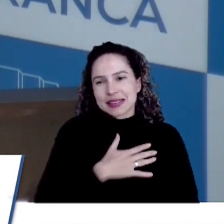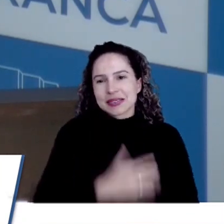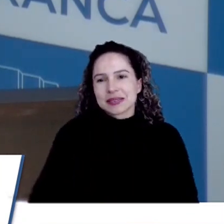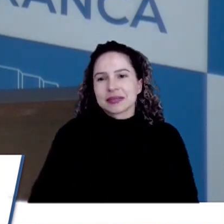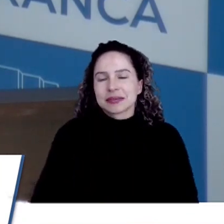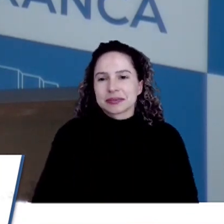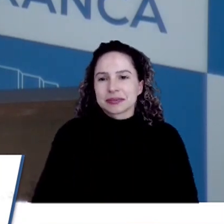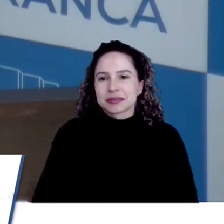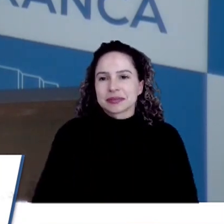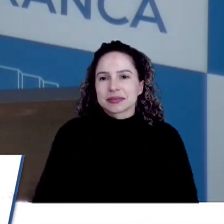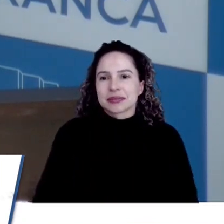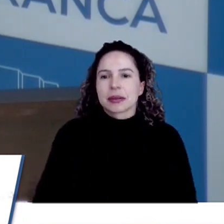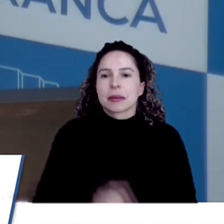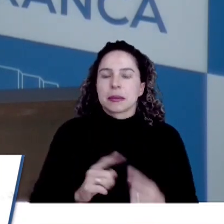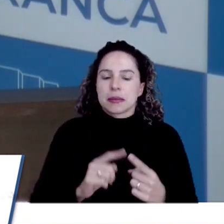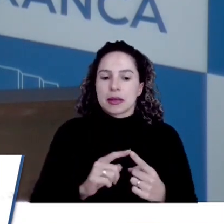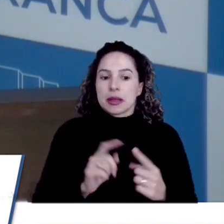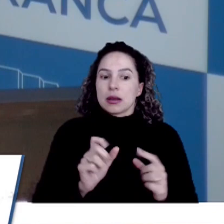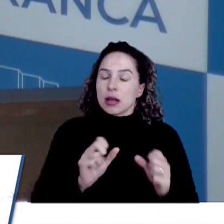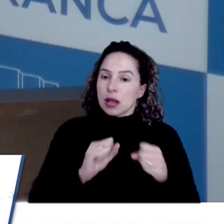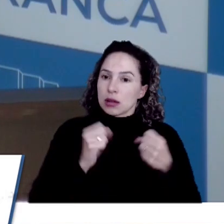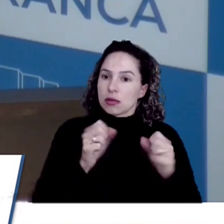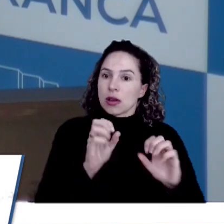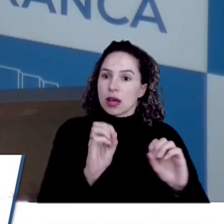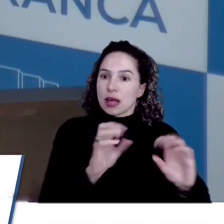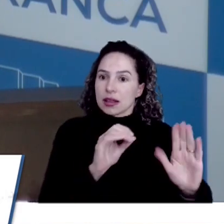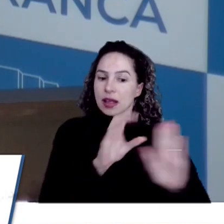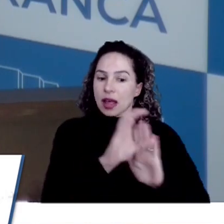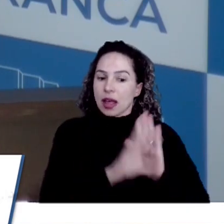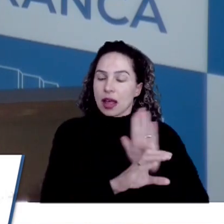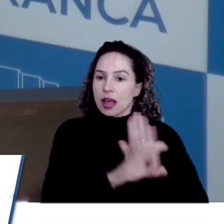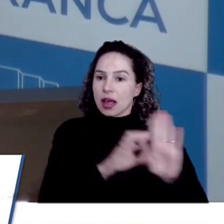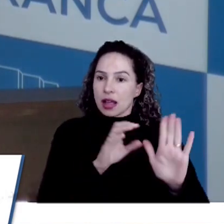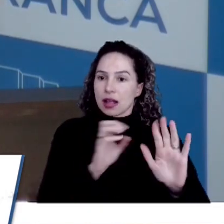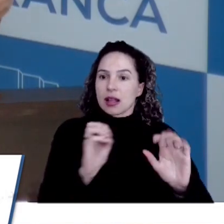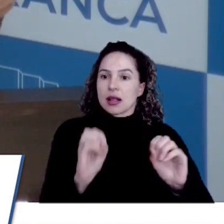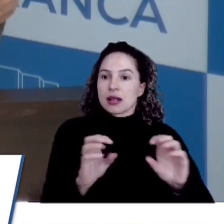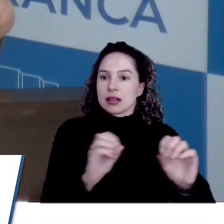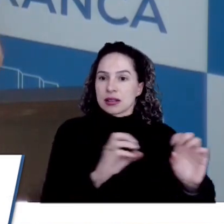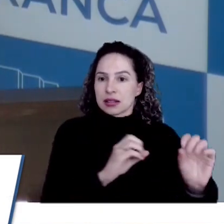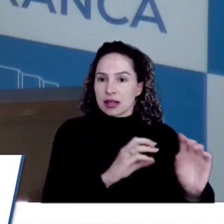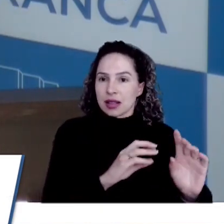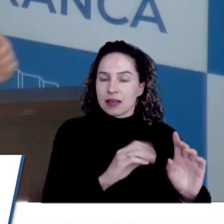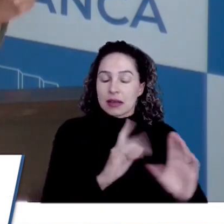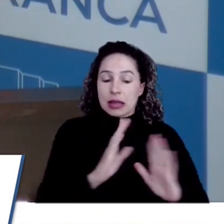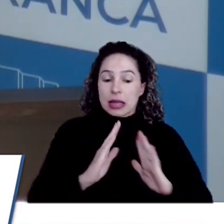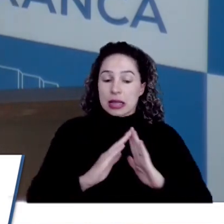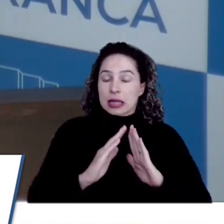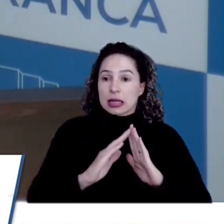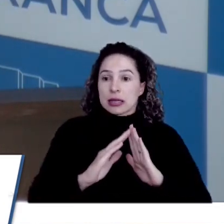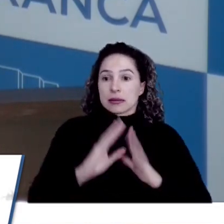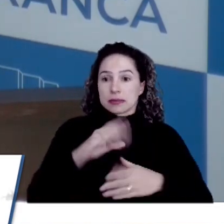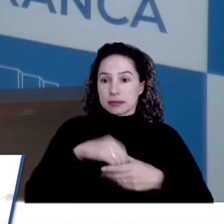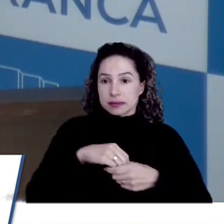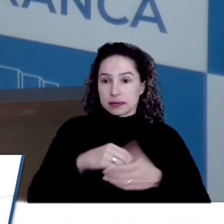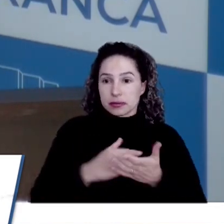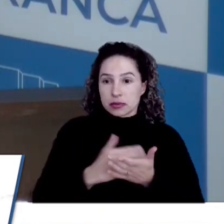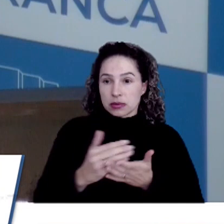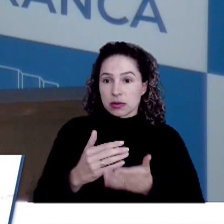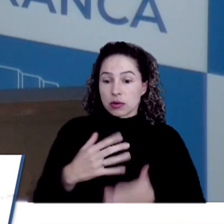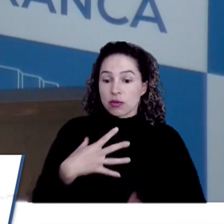Uma, ela foi uma catequista e educadora que começou em casa com 15